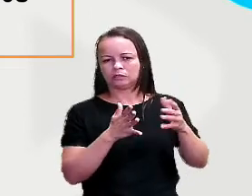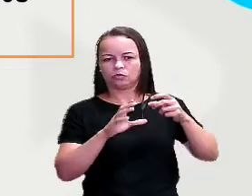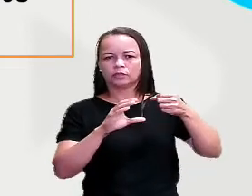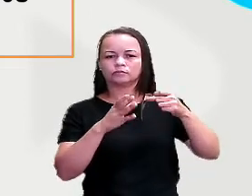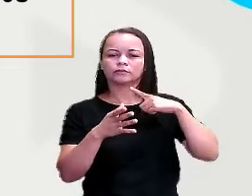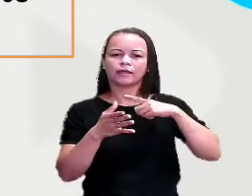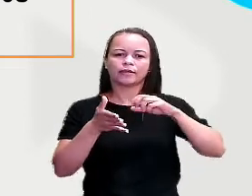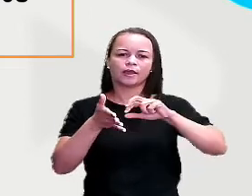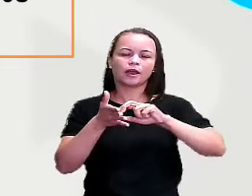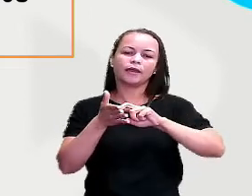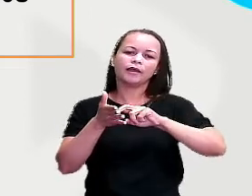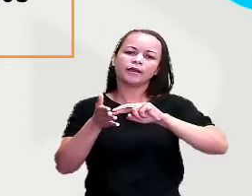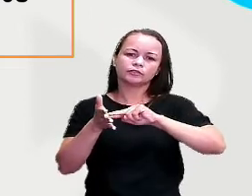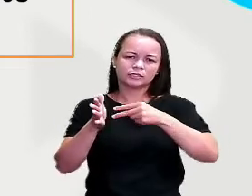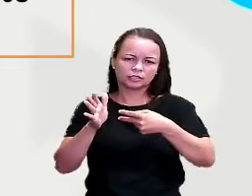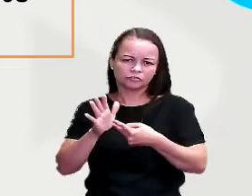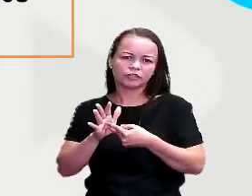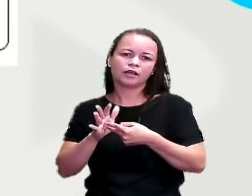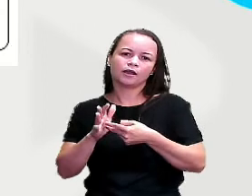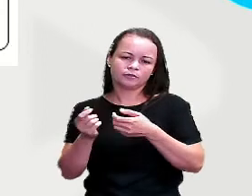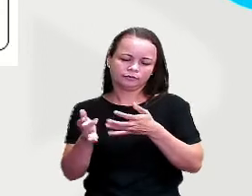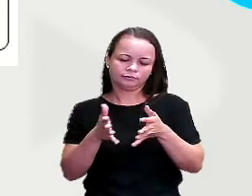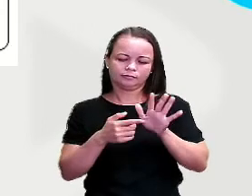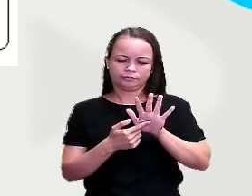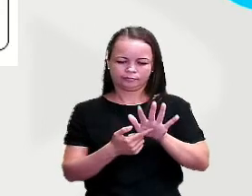significado. Então, é exatamente a letra D.